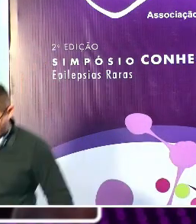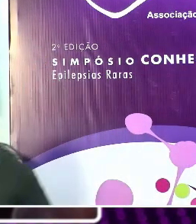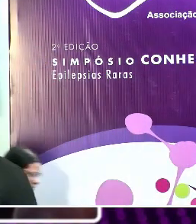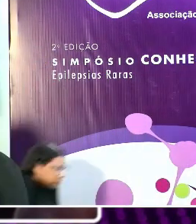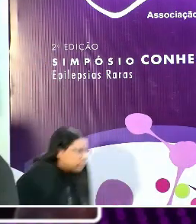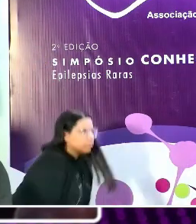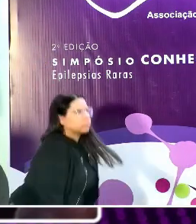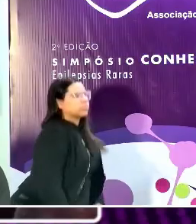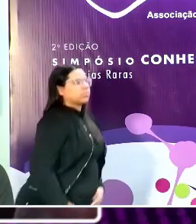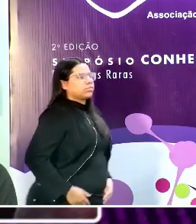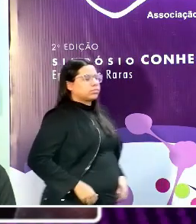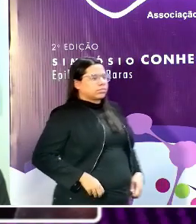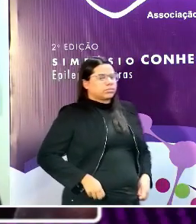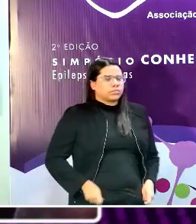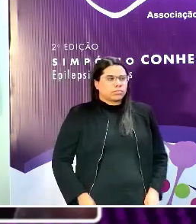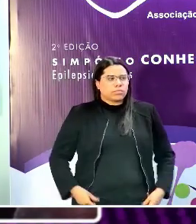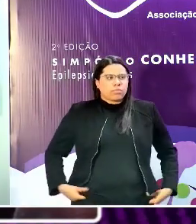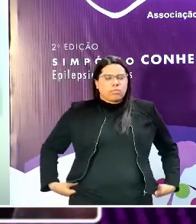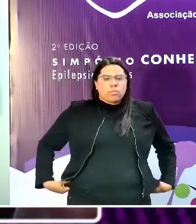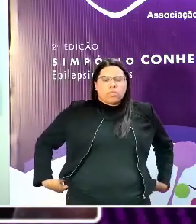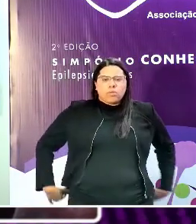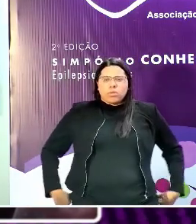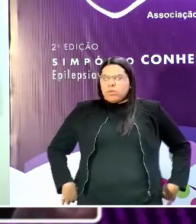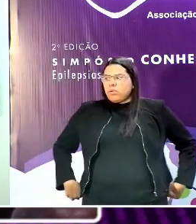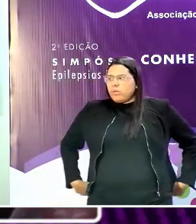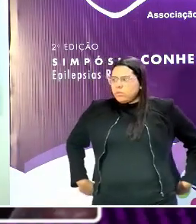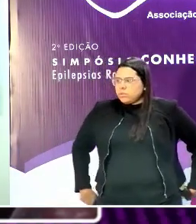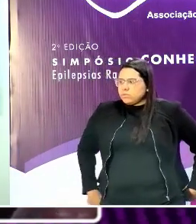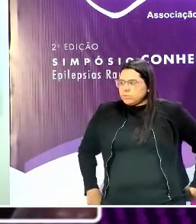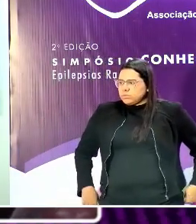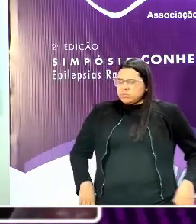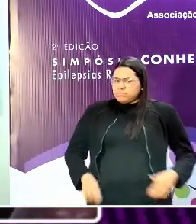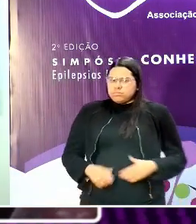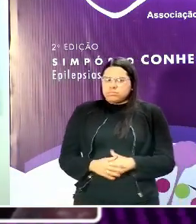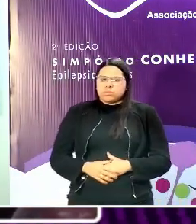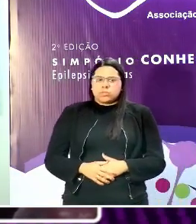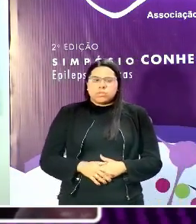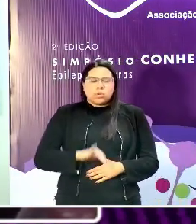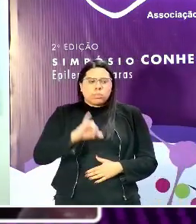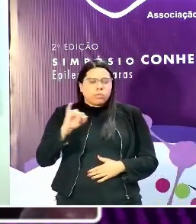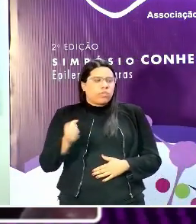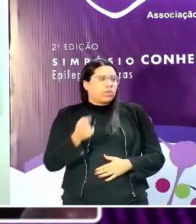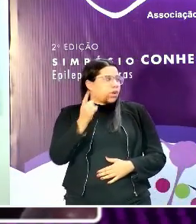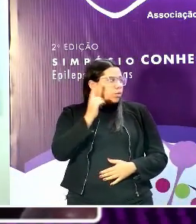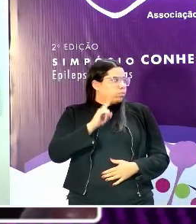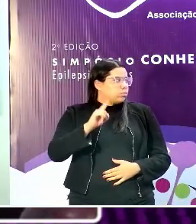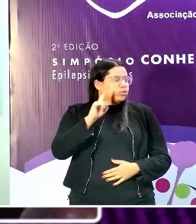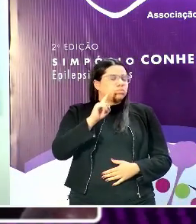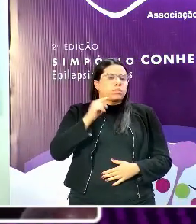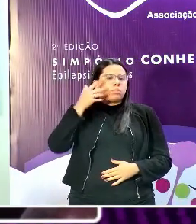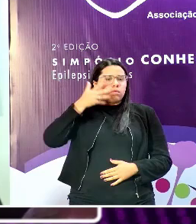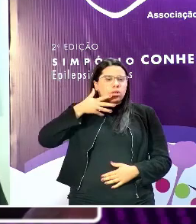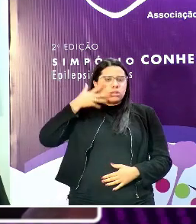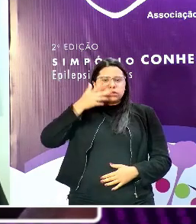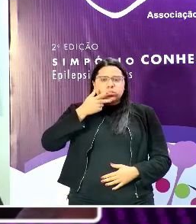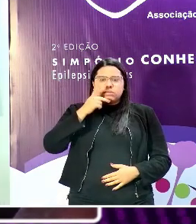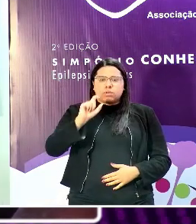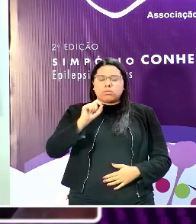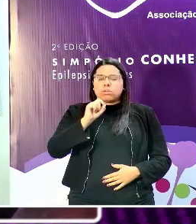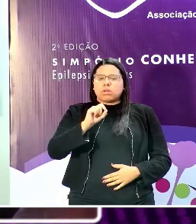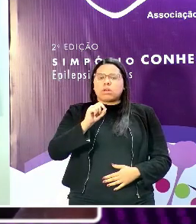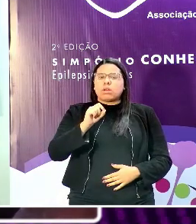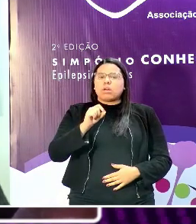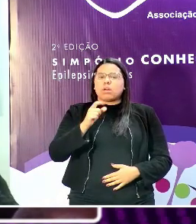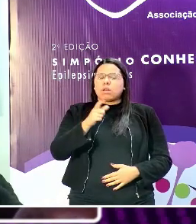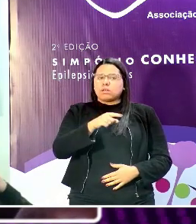Eu vou aproveitar a última aula, a última palestra e perguntar, na verdade, assim, do efeito dessa medicação